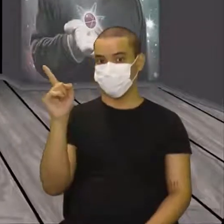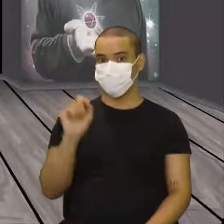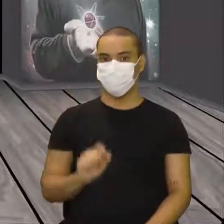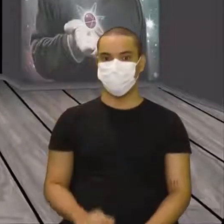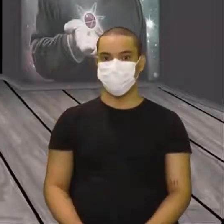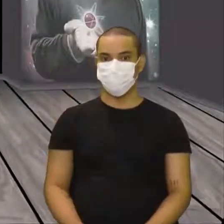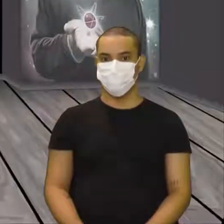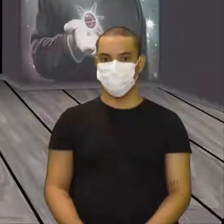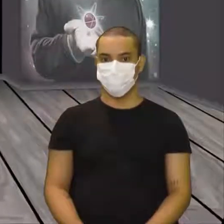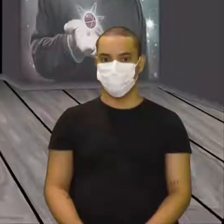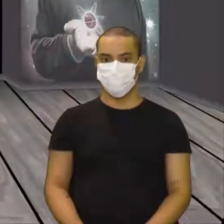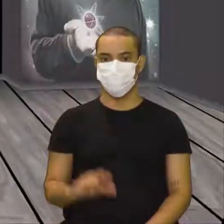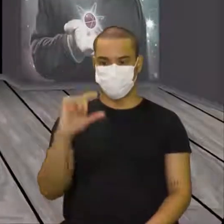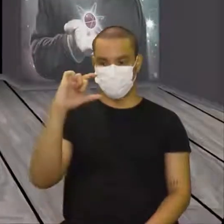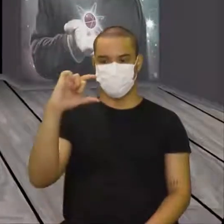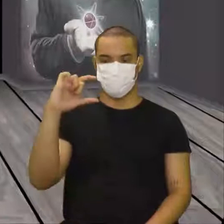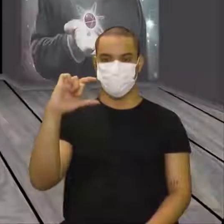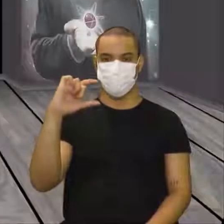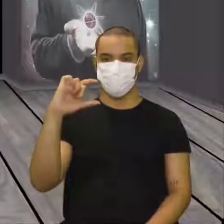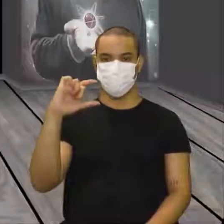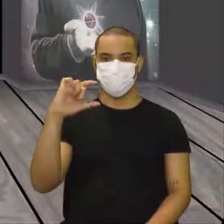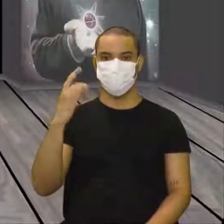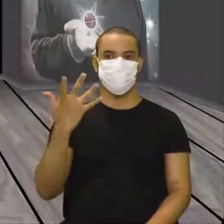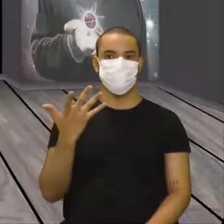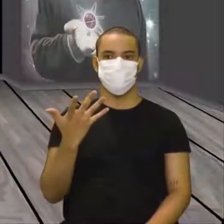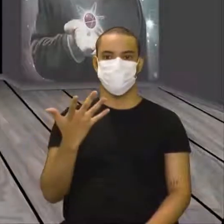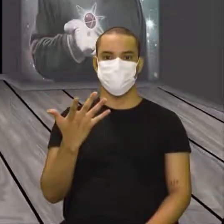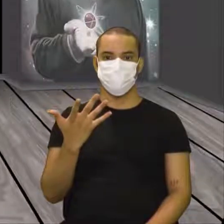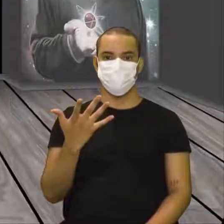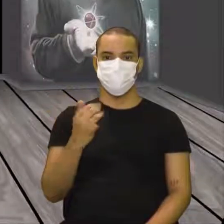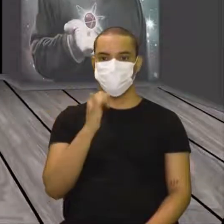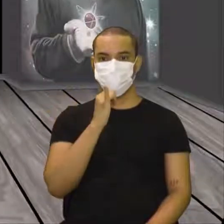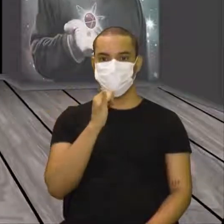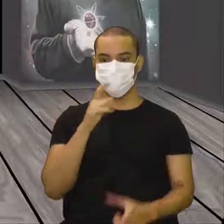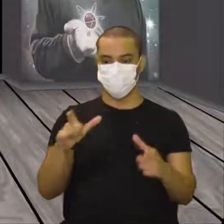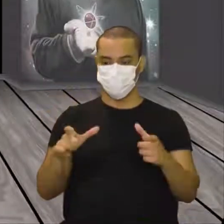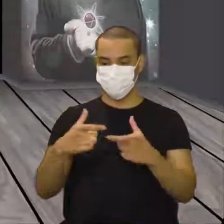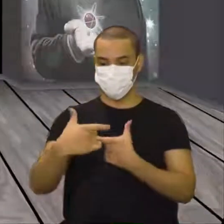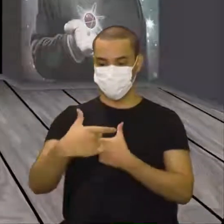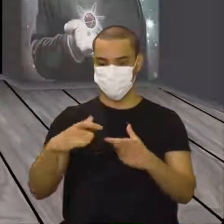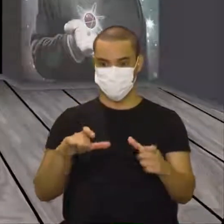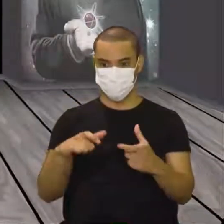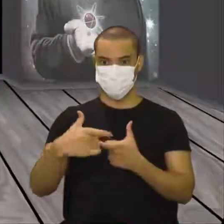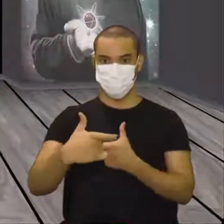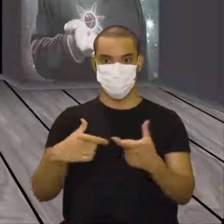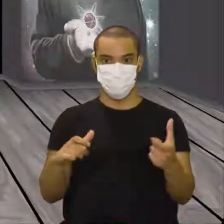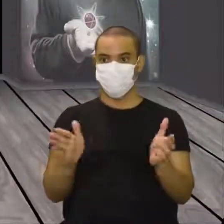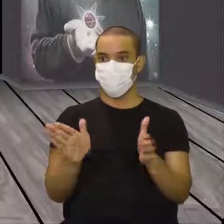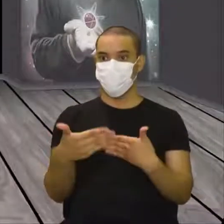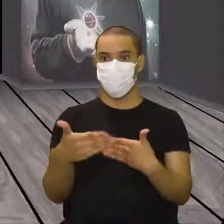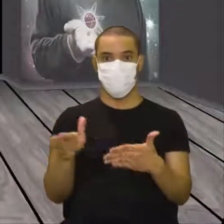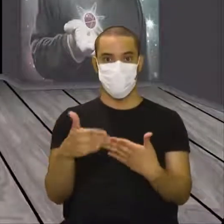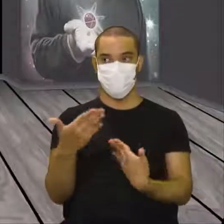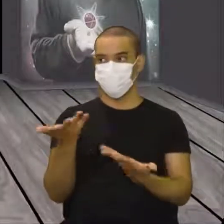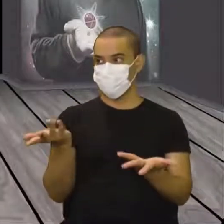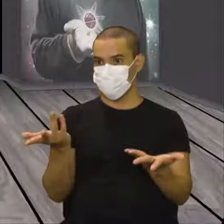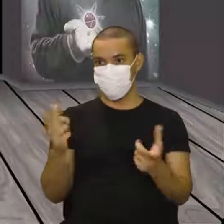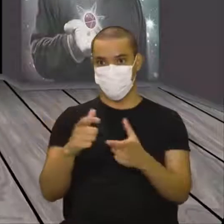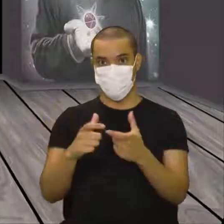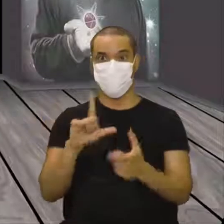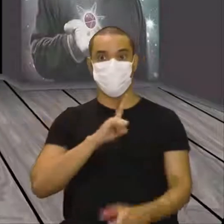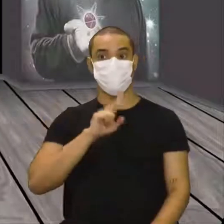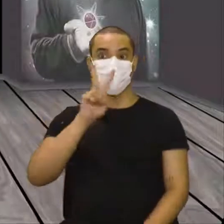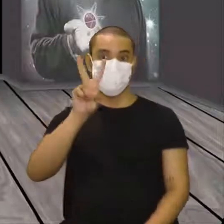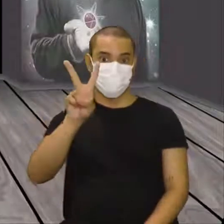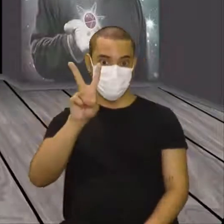aqui, ó, só, desse tamanhozinho. Um paralelepípedo, né? Como se fosse uma caixinha de sapato pequena. Dois deles,